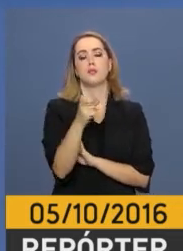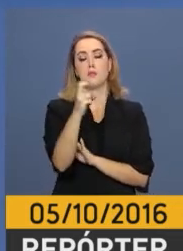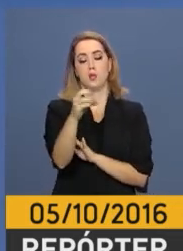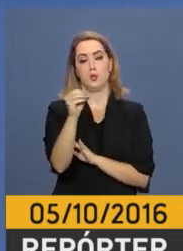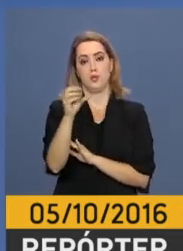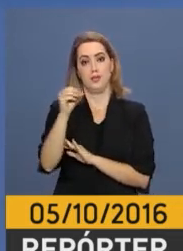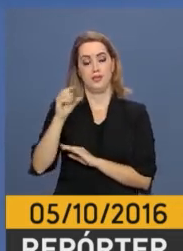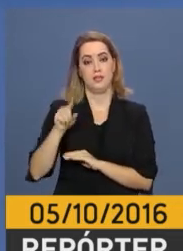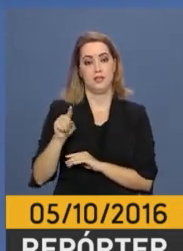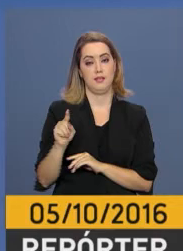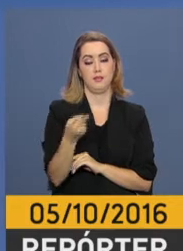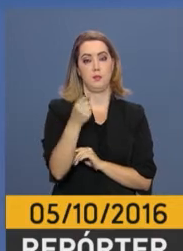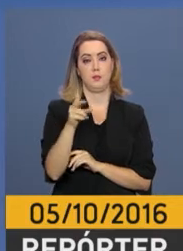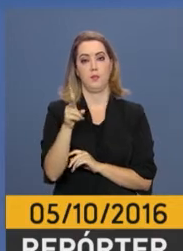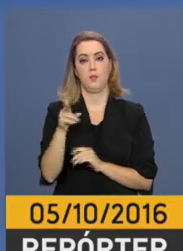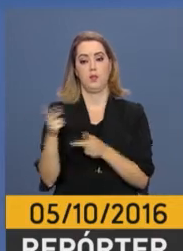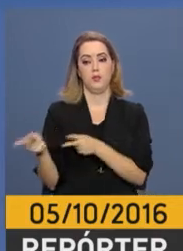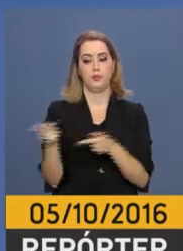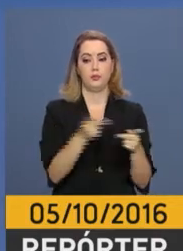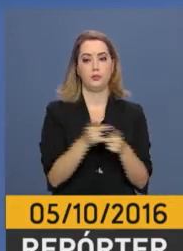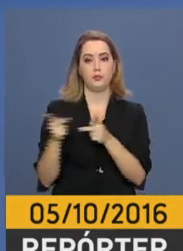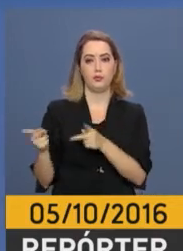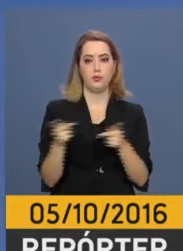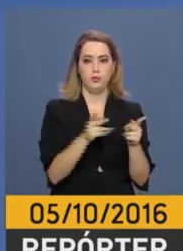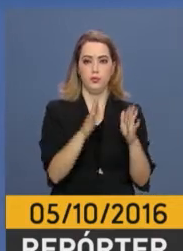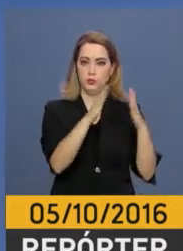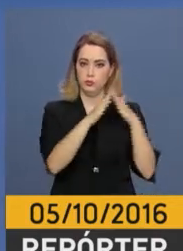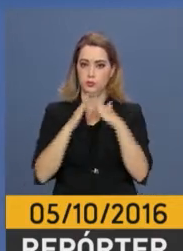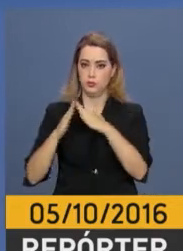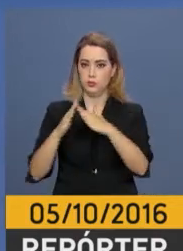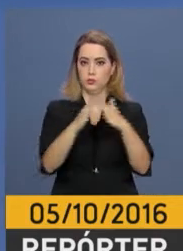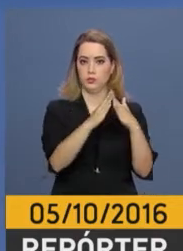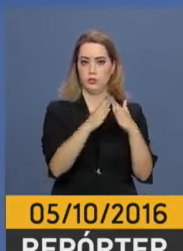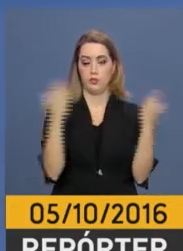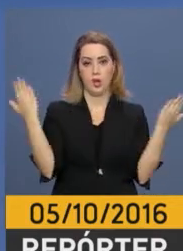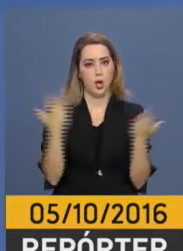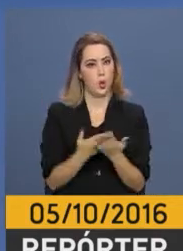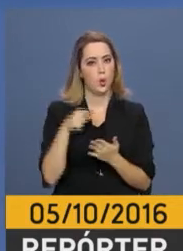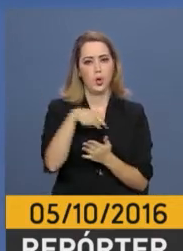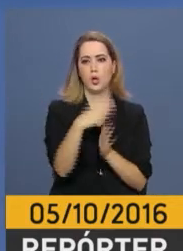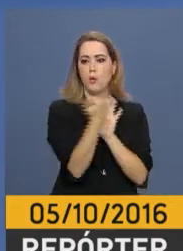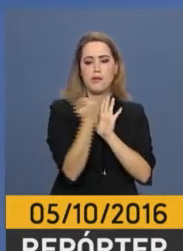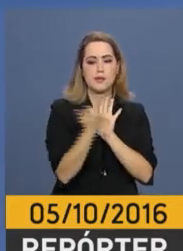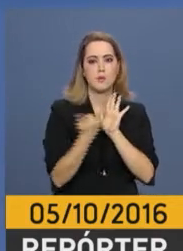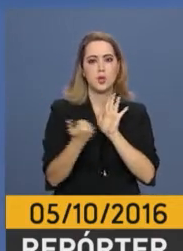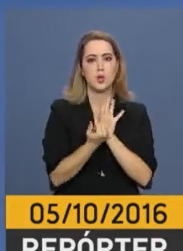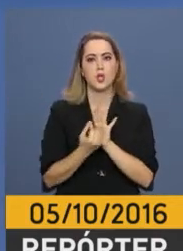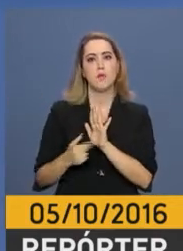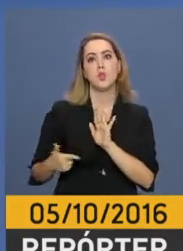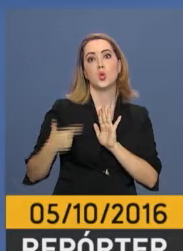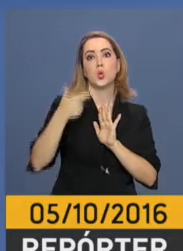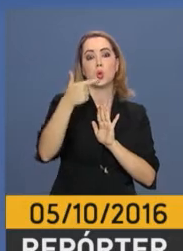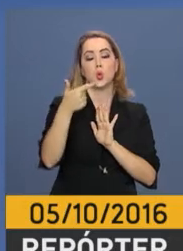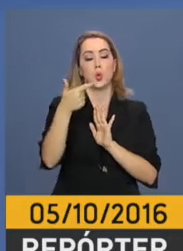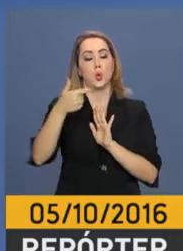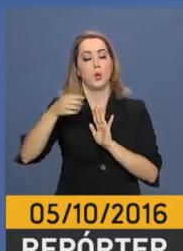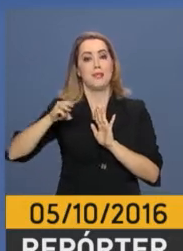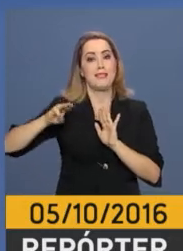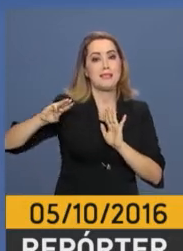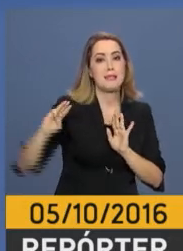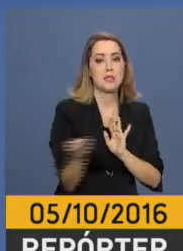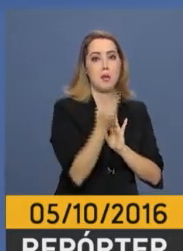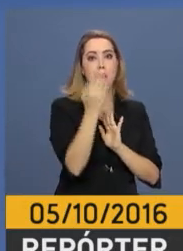visitas domiciliares por ano com o programa a todo vapor nós vamos ter dois milhões e 500 mil visitas